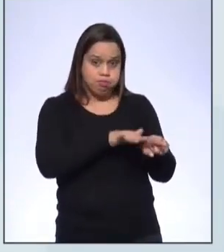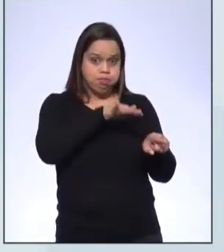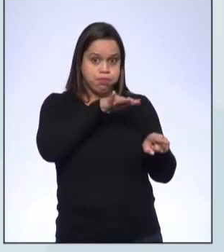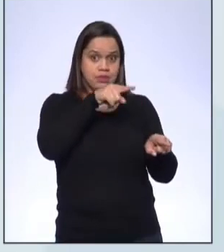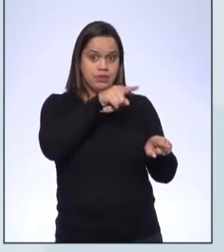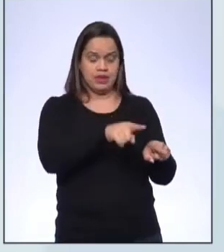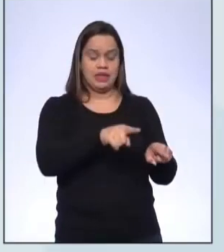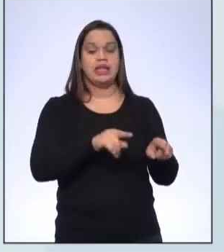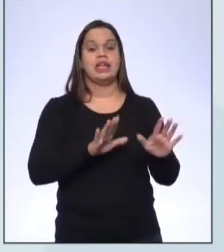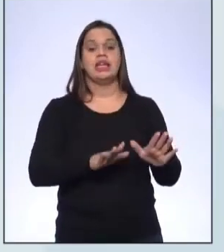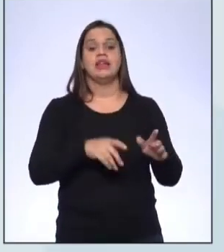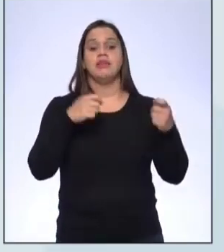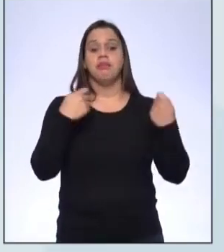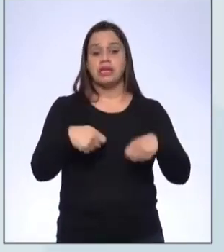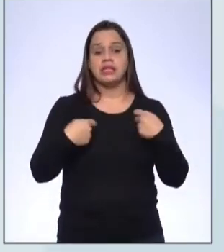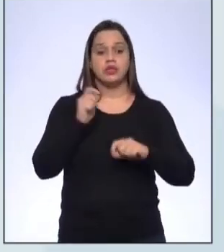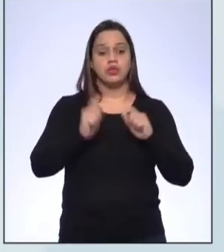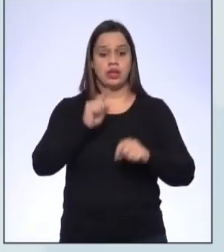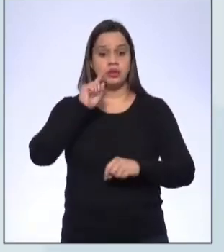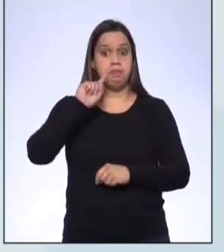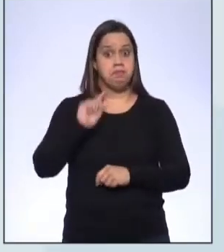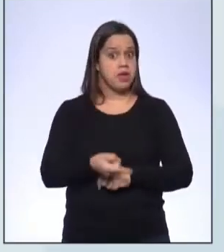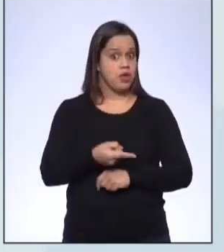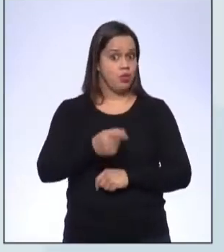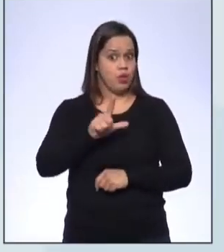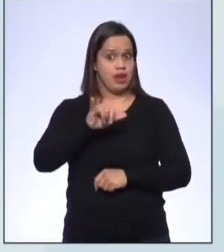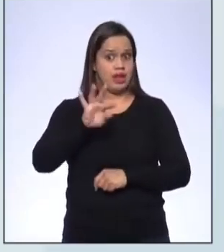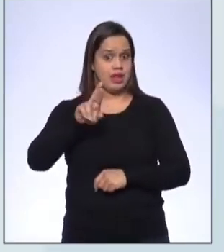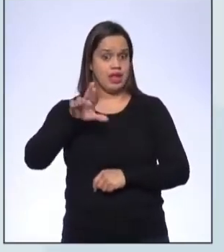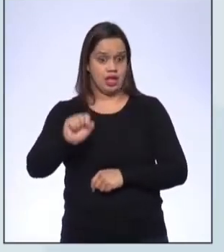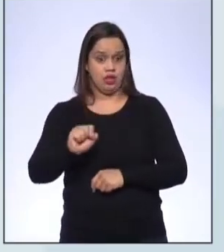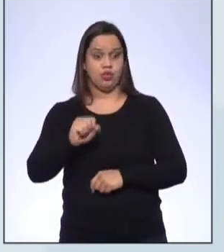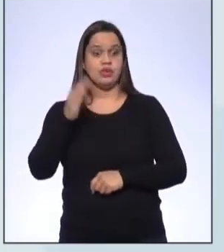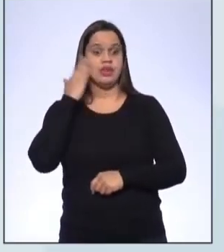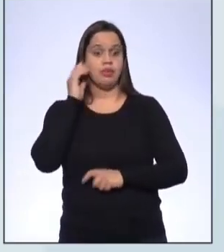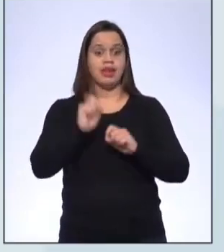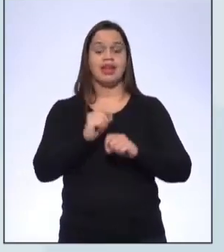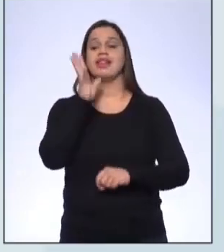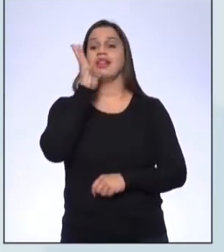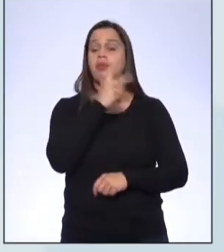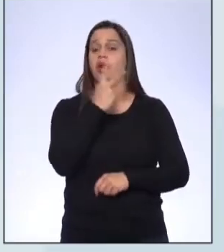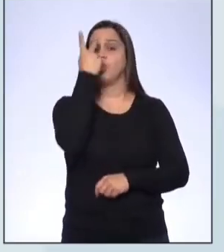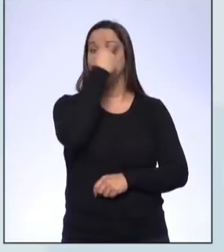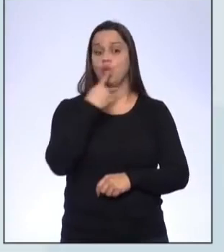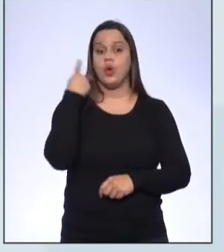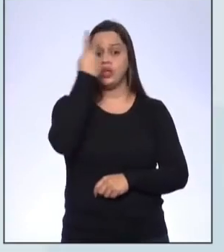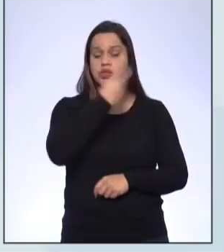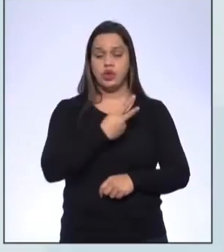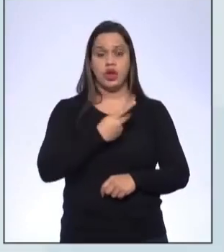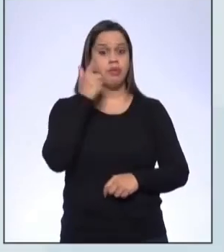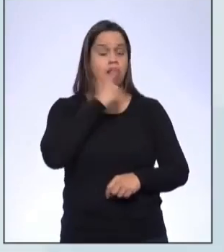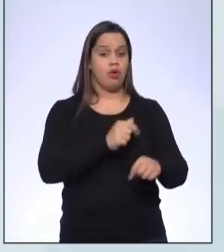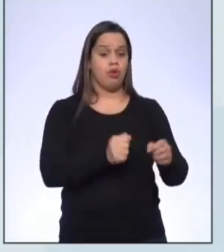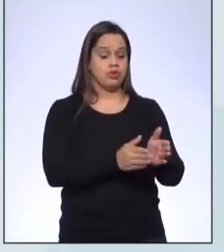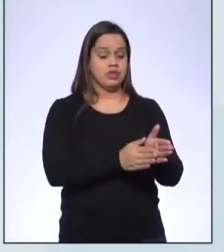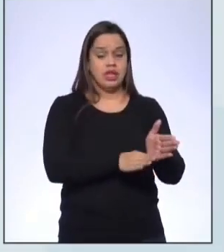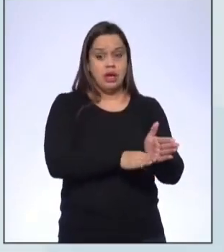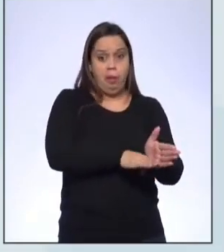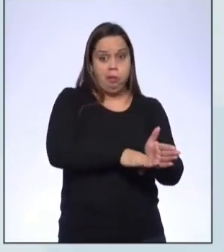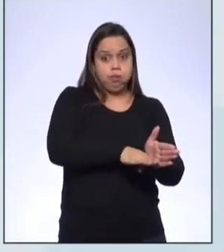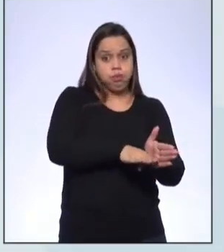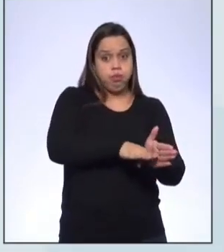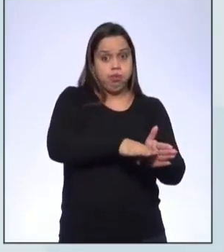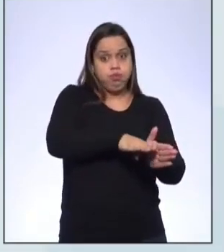que demora 2 horas para encher totalmente a piscina. Qual é o valor da vazão, ou